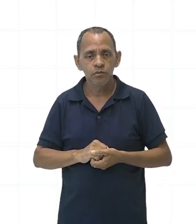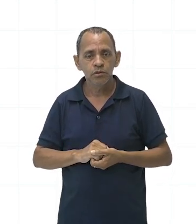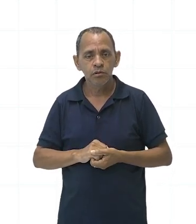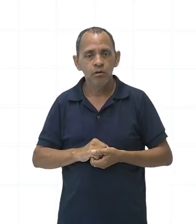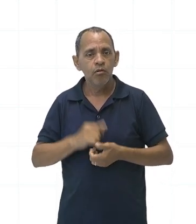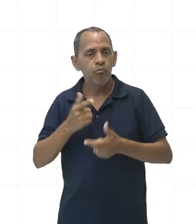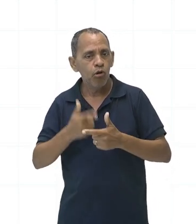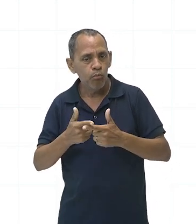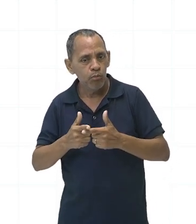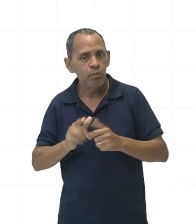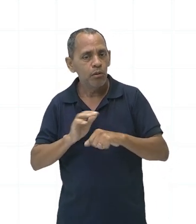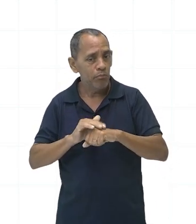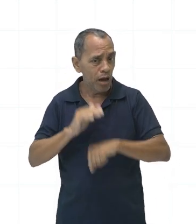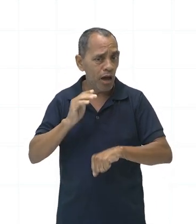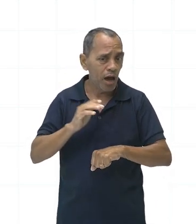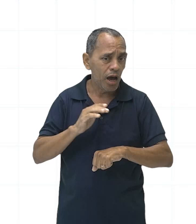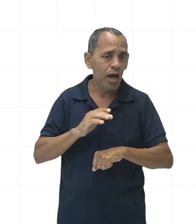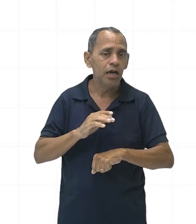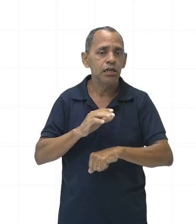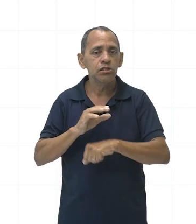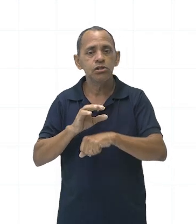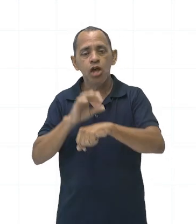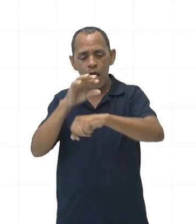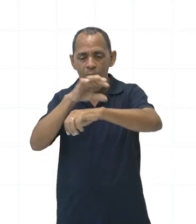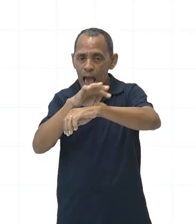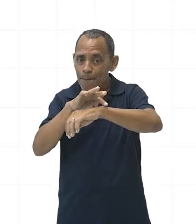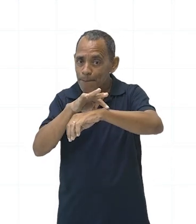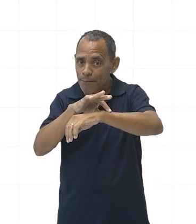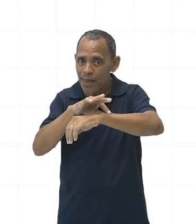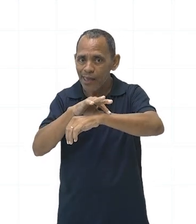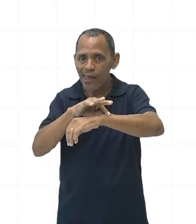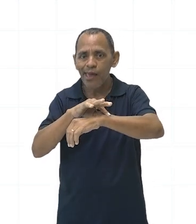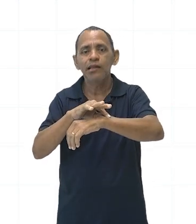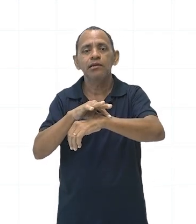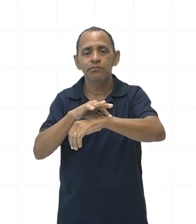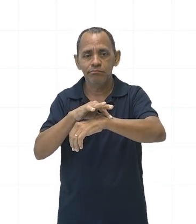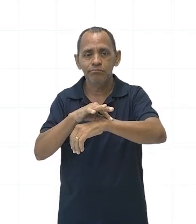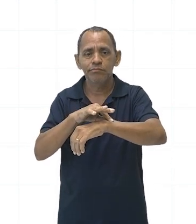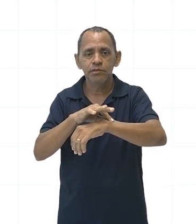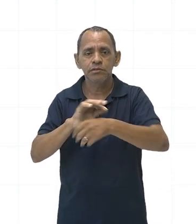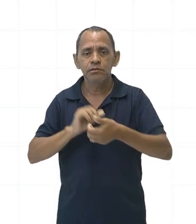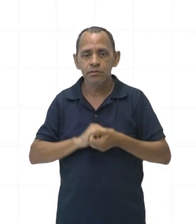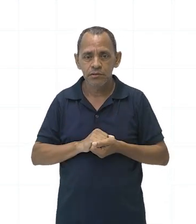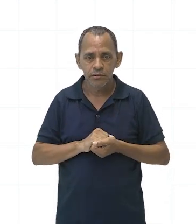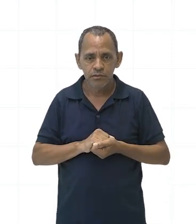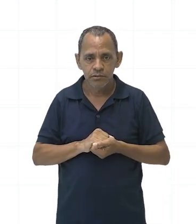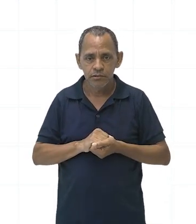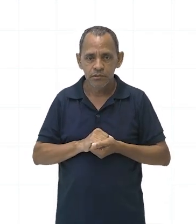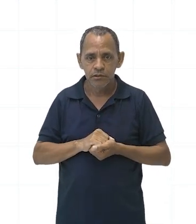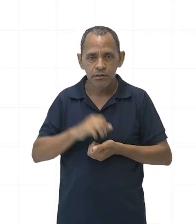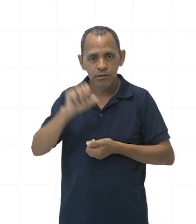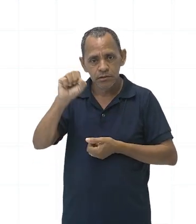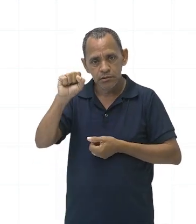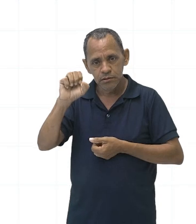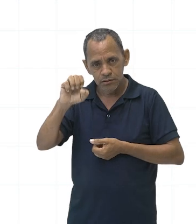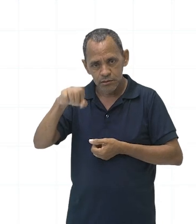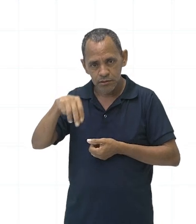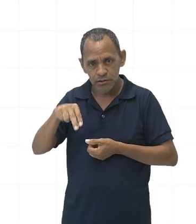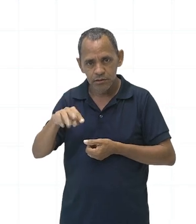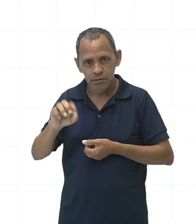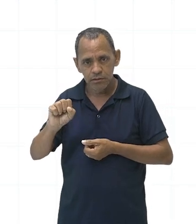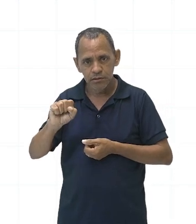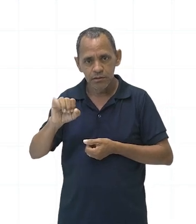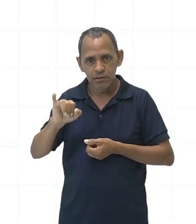mais sensível, né? A nossa pele é mais sensível. Então, na maioria dos casos, resultam em sangramento